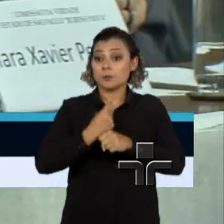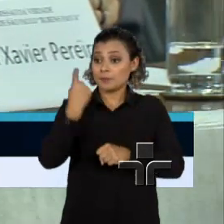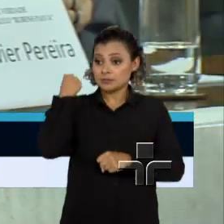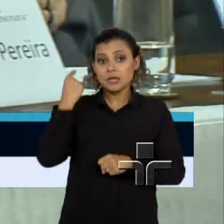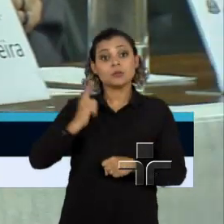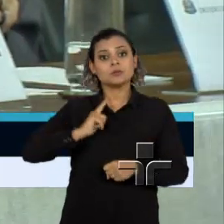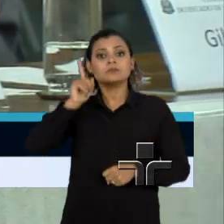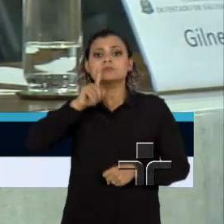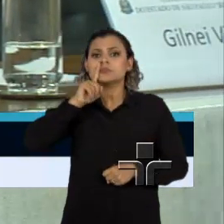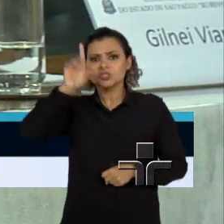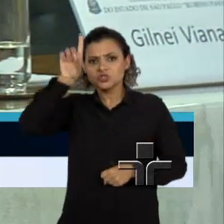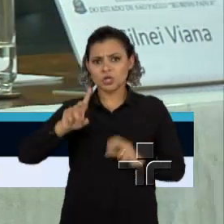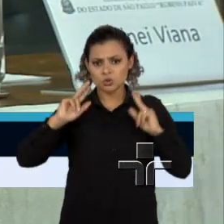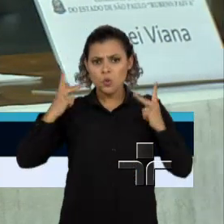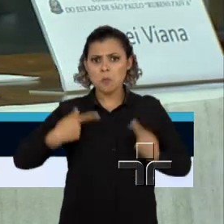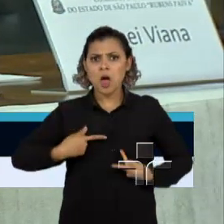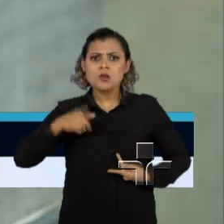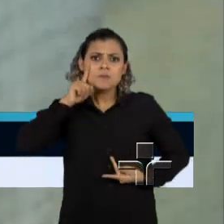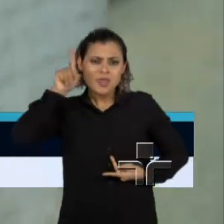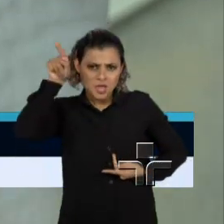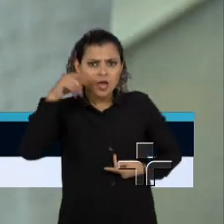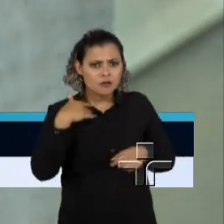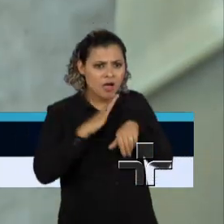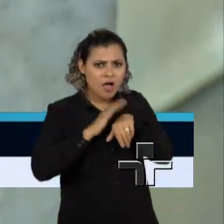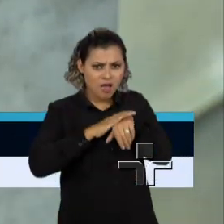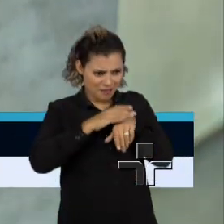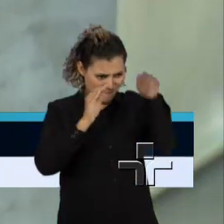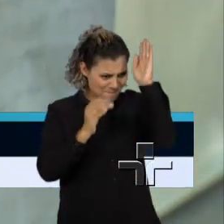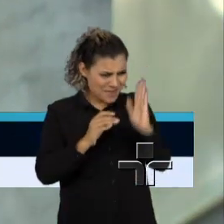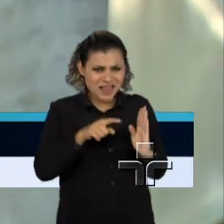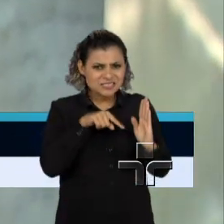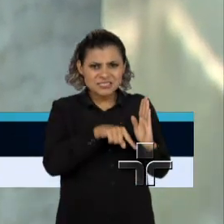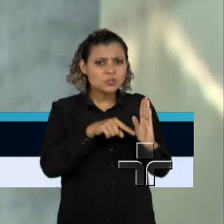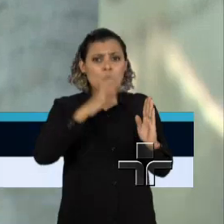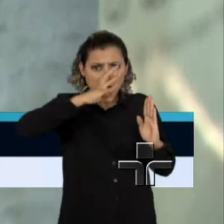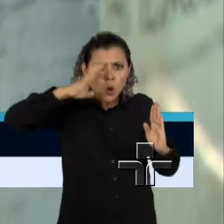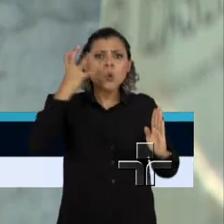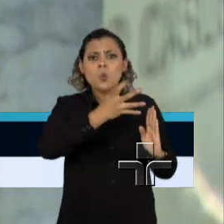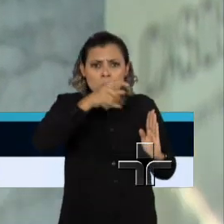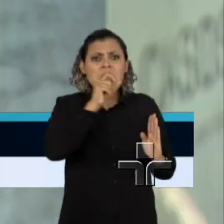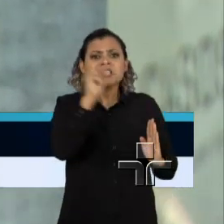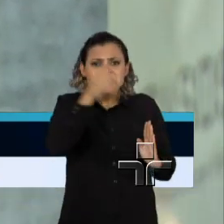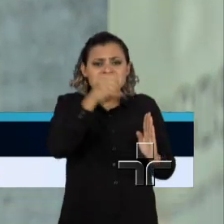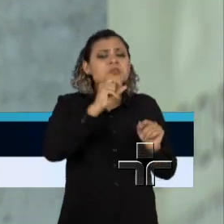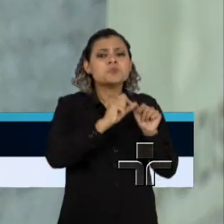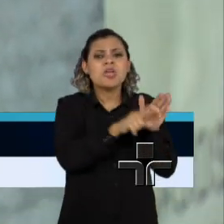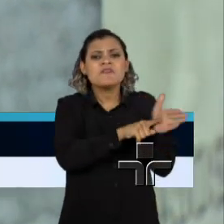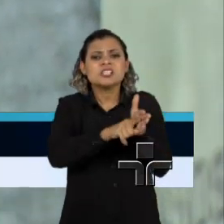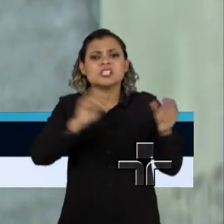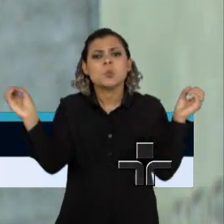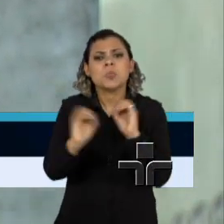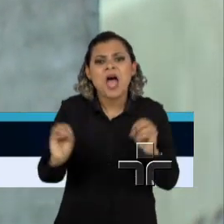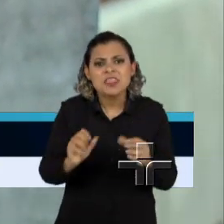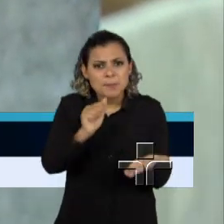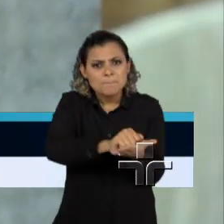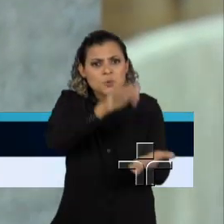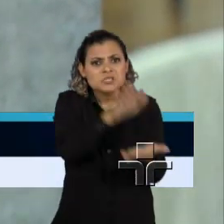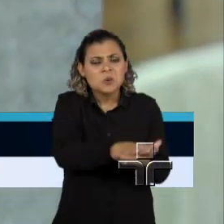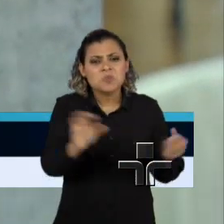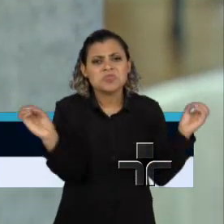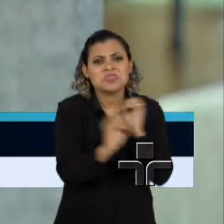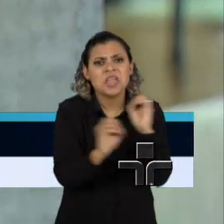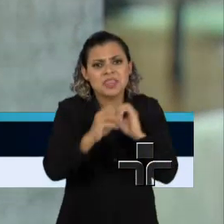Interamericana de Direitos Humanos considerou o Estado brasileiro culpado pela falta de investigação e punição